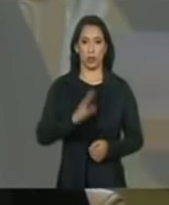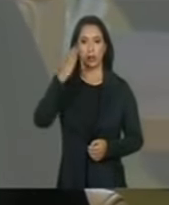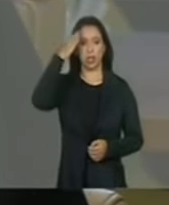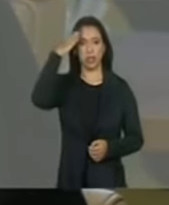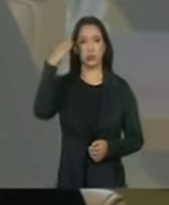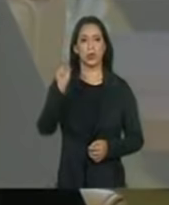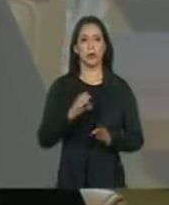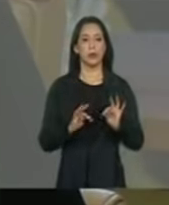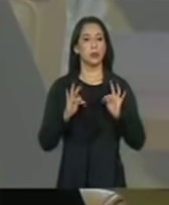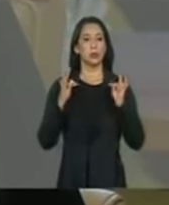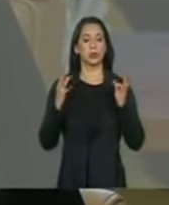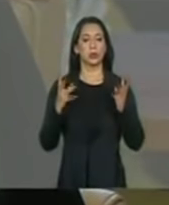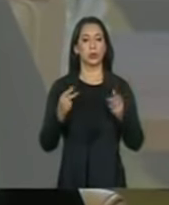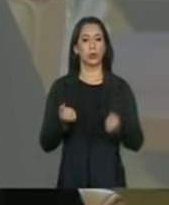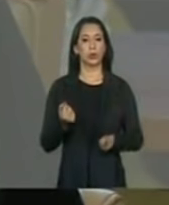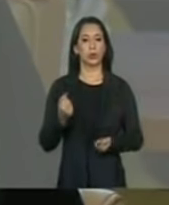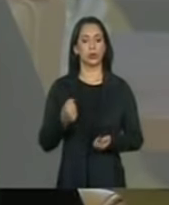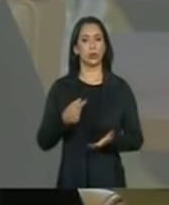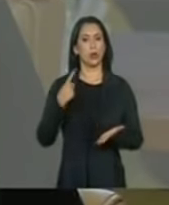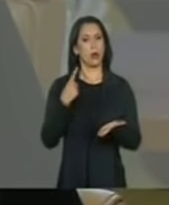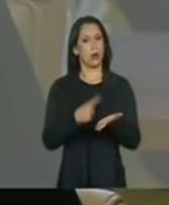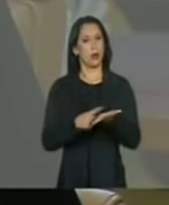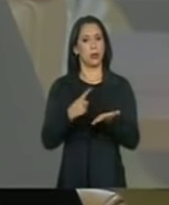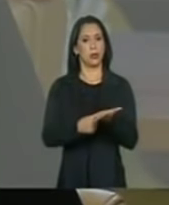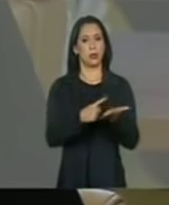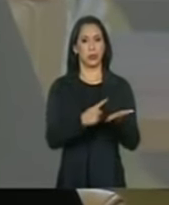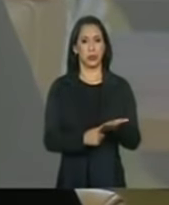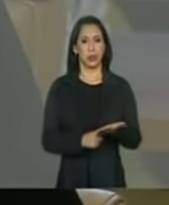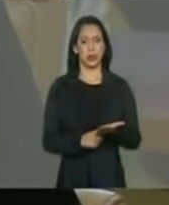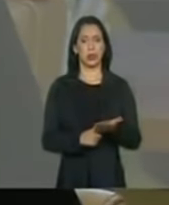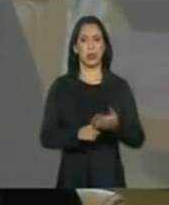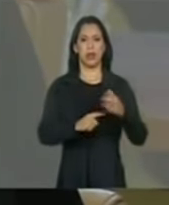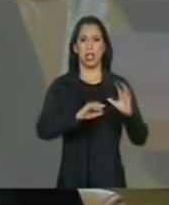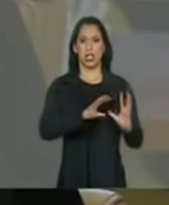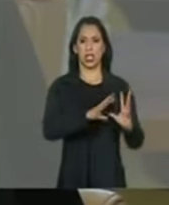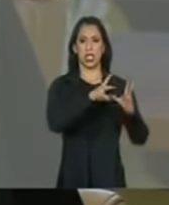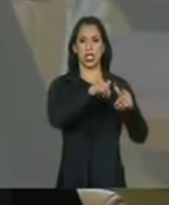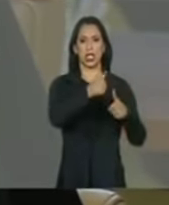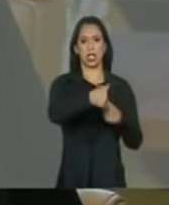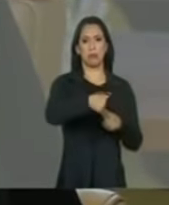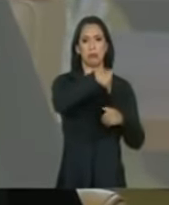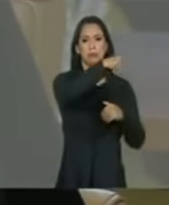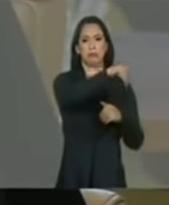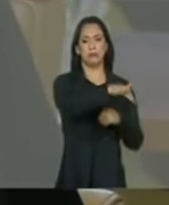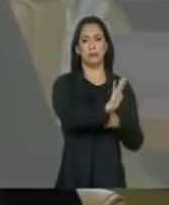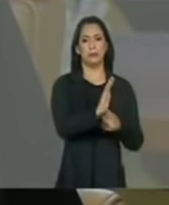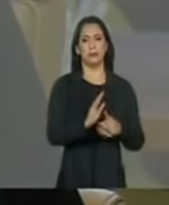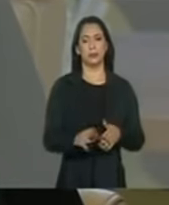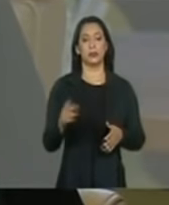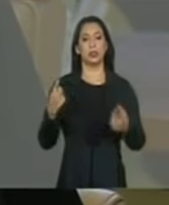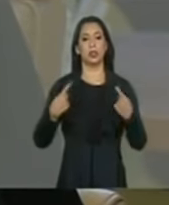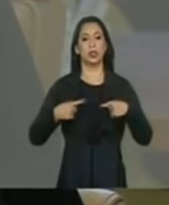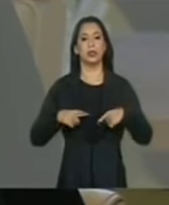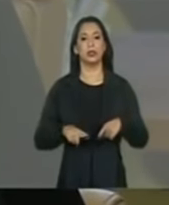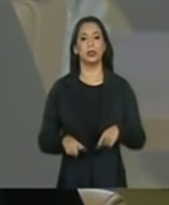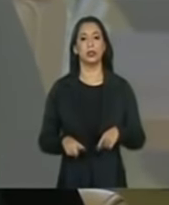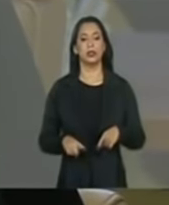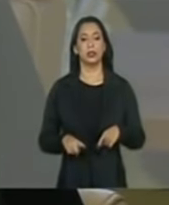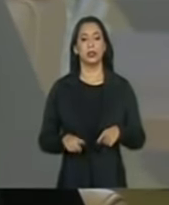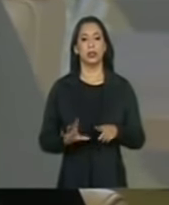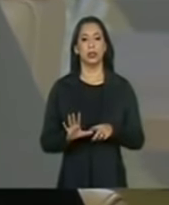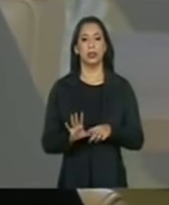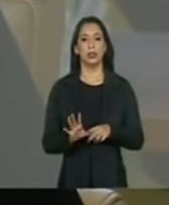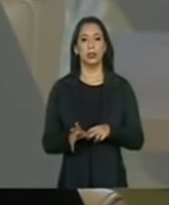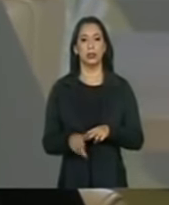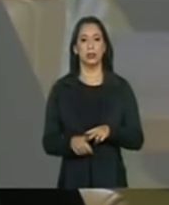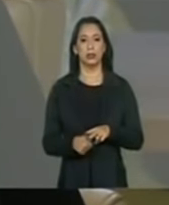assumiu importantes compromissos internacionais em relação ao combate à corrupção como